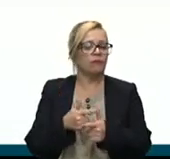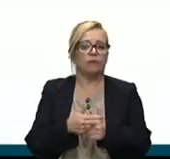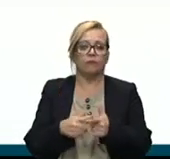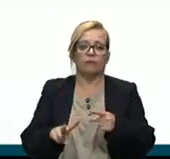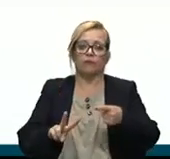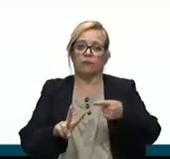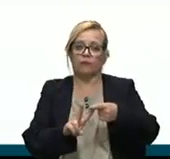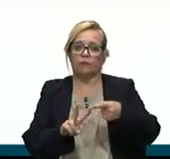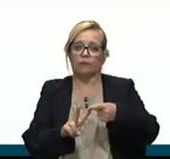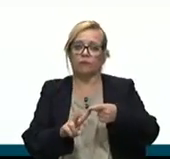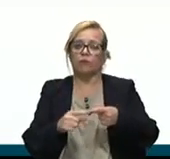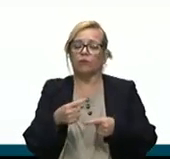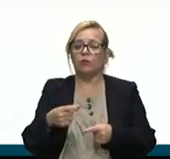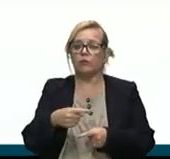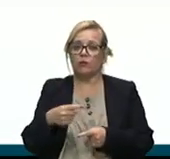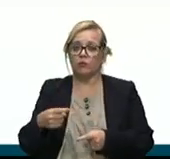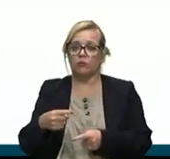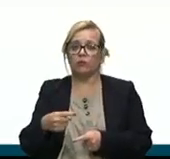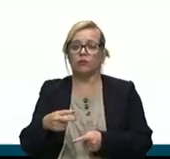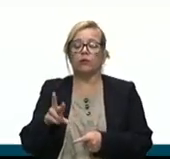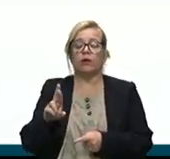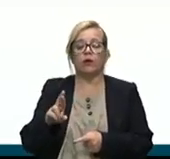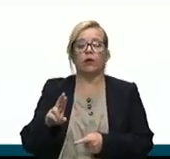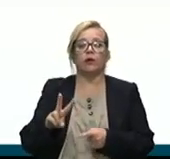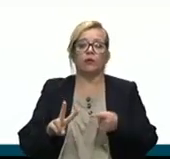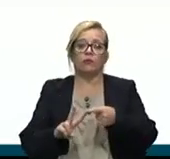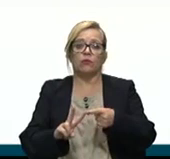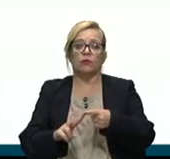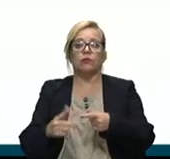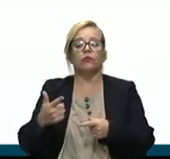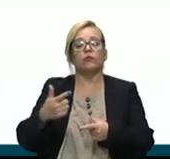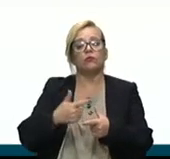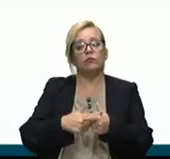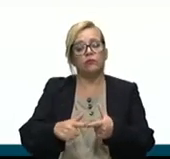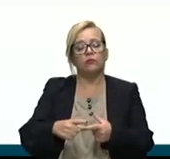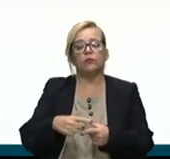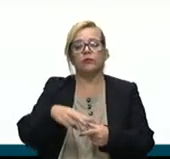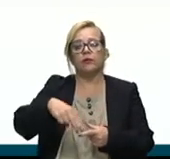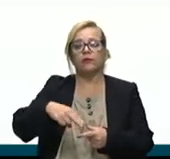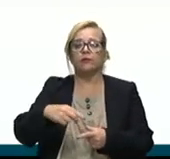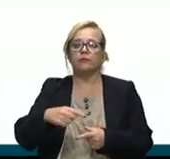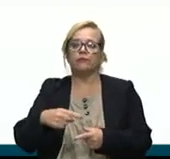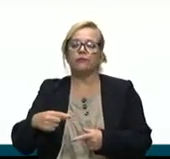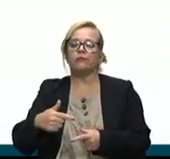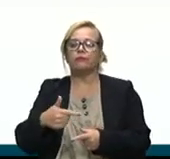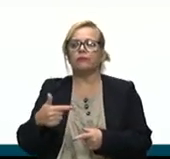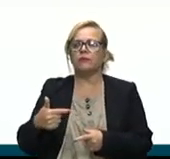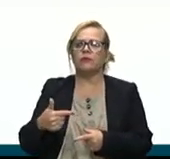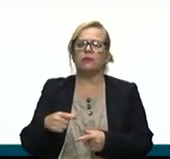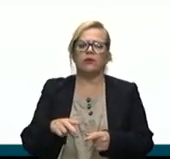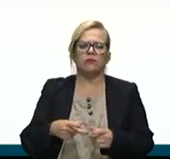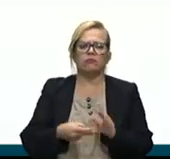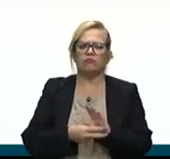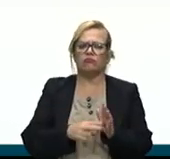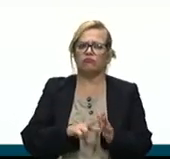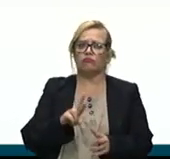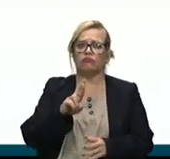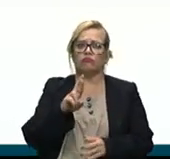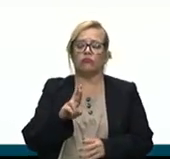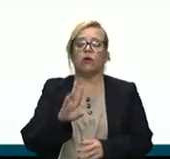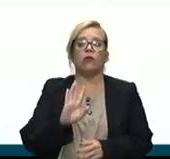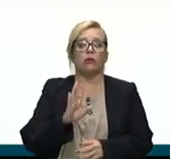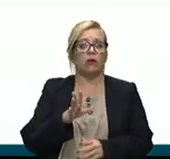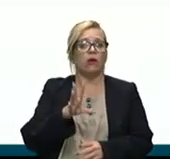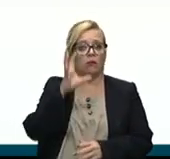dividido pela raiz quadrada de 1 menos R ao quadrado, dividido por N menos 2. Ah, o que é esse R? Esse R é o que